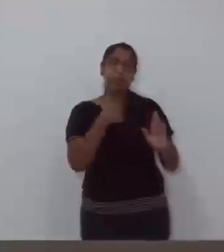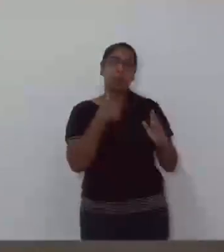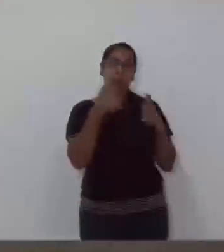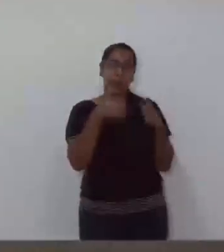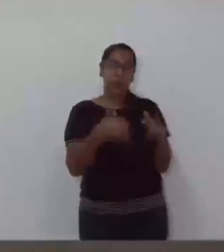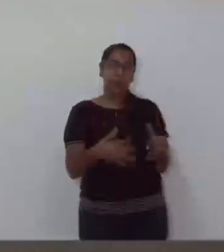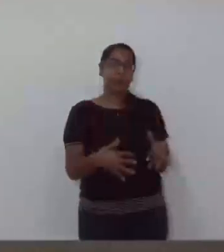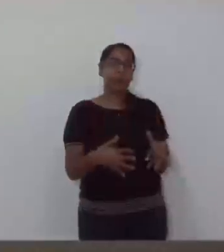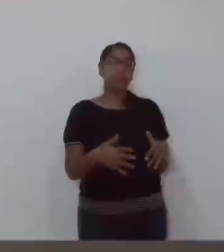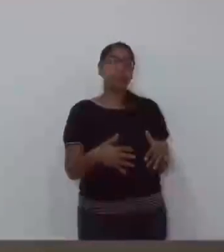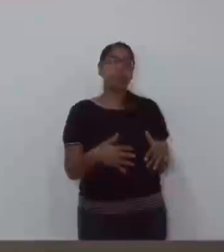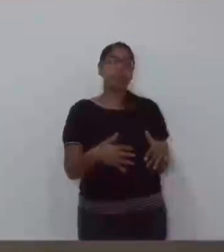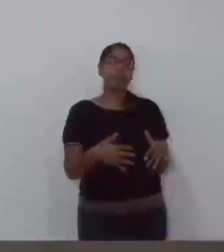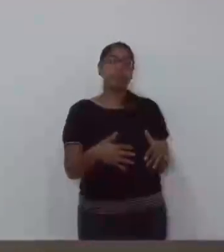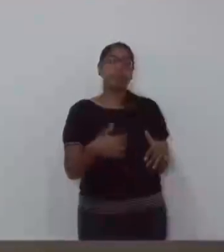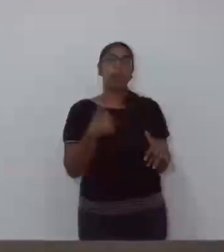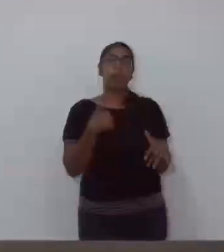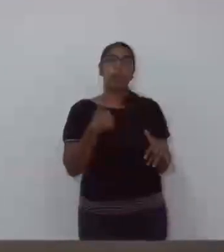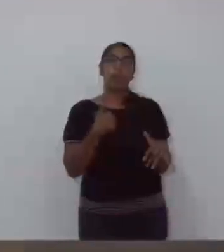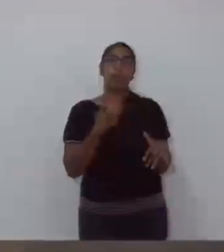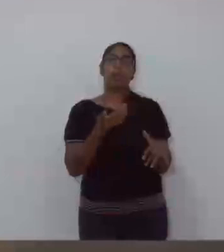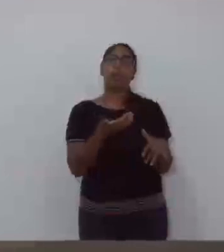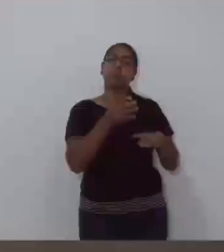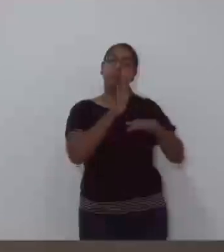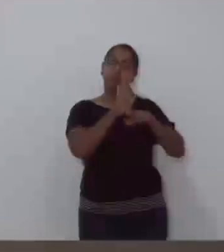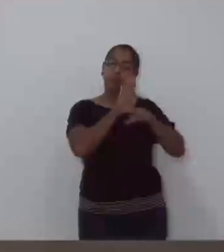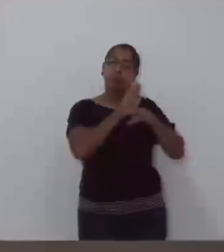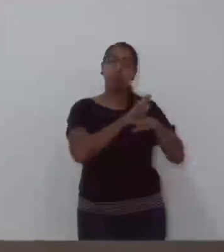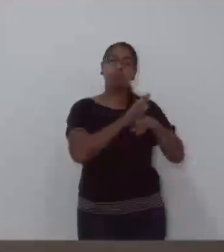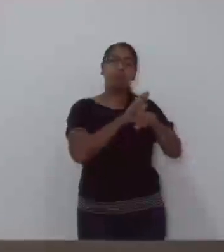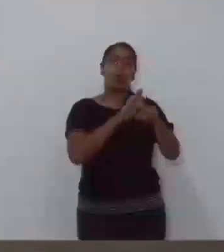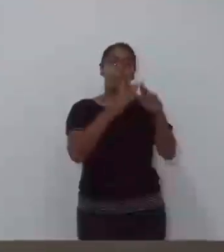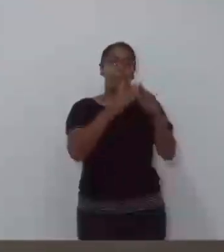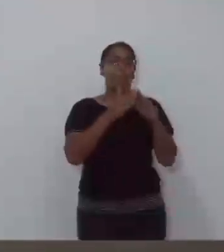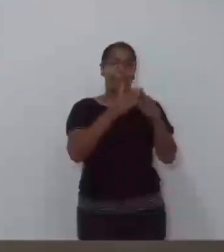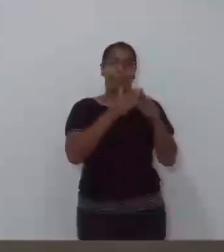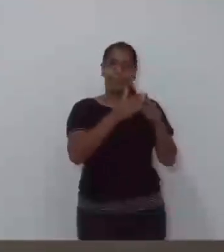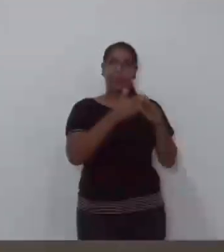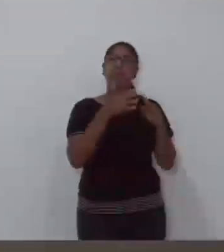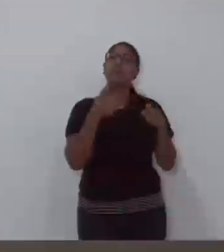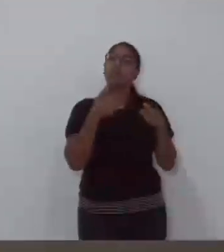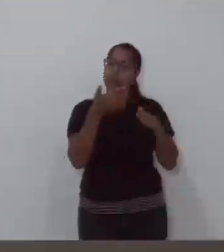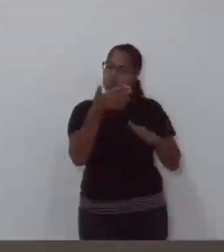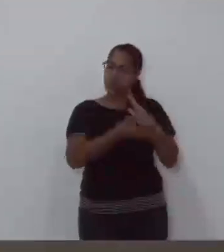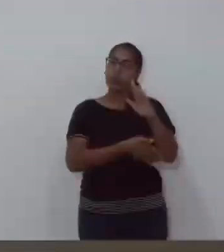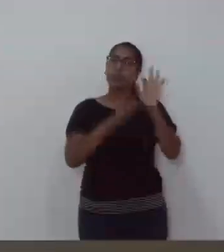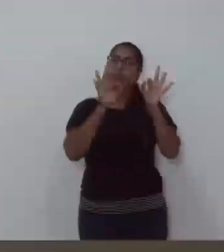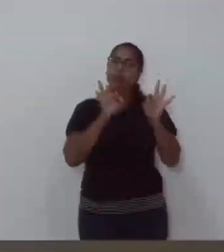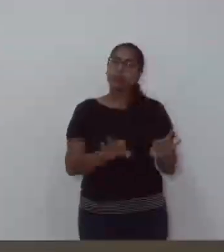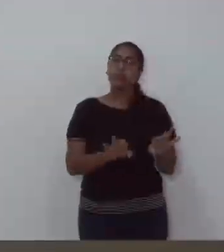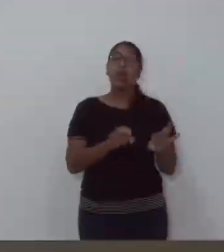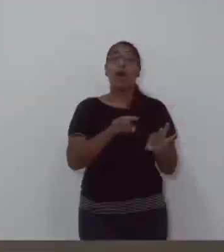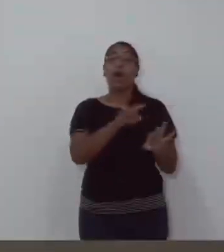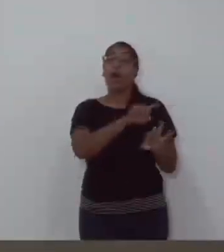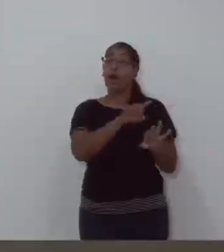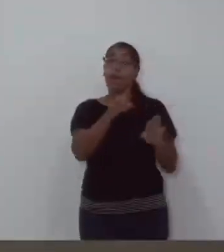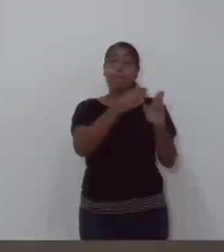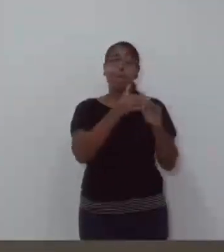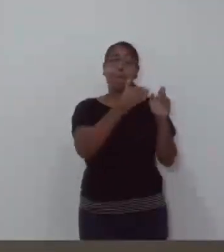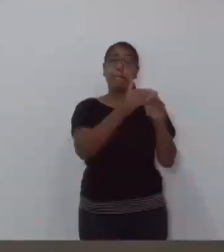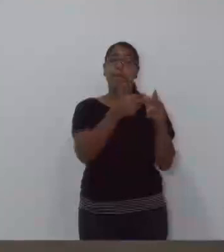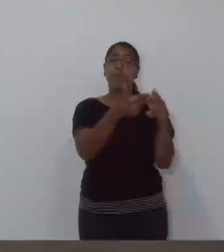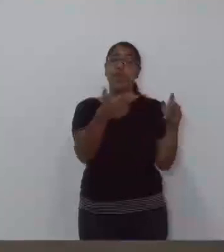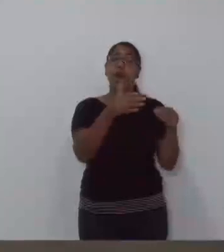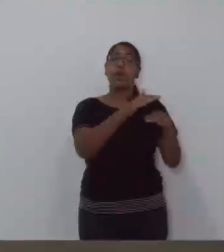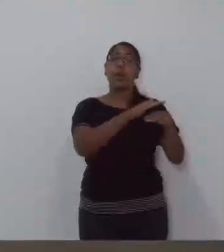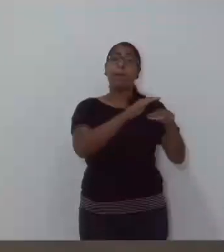declarar o meu apoio à aprovação de tal requerimento, como temos feito em todos os requerimentos de informação, praticamente todos os